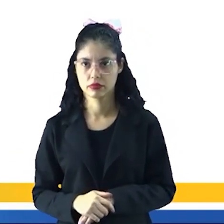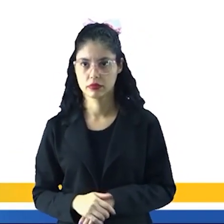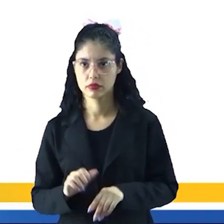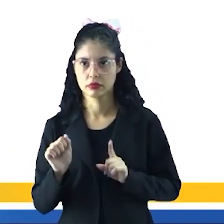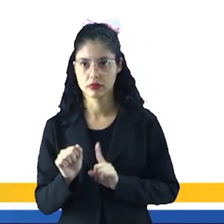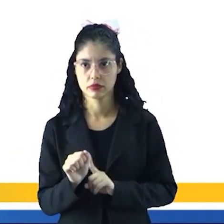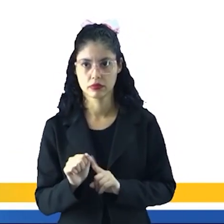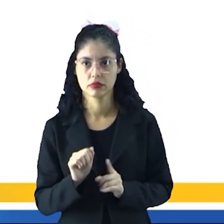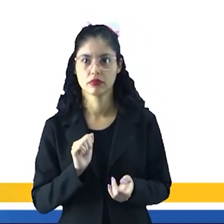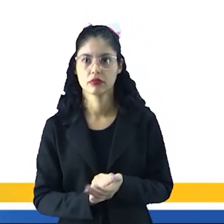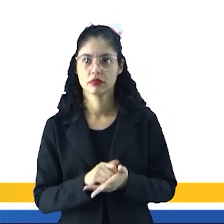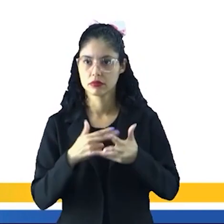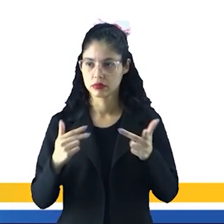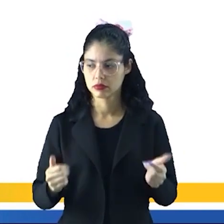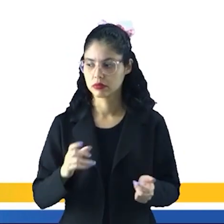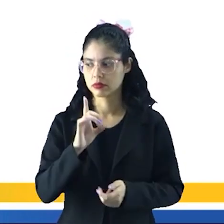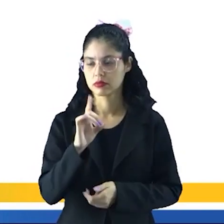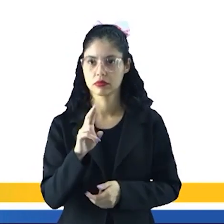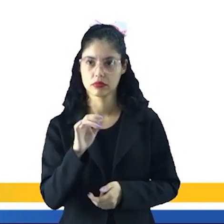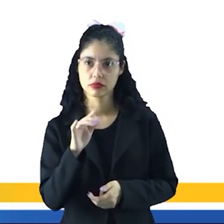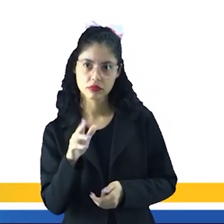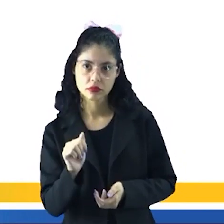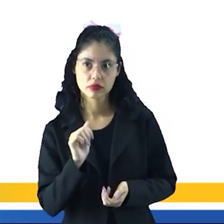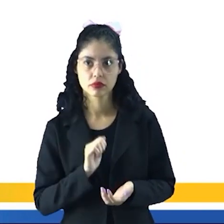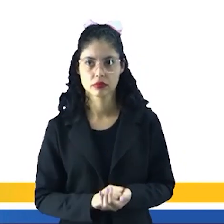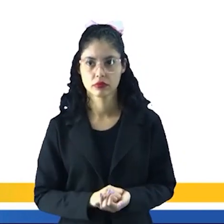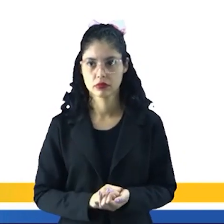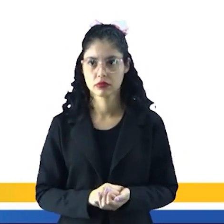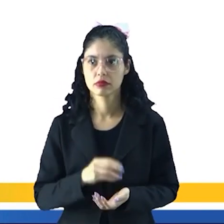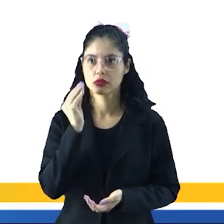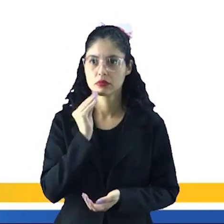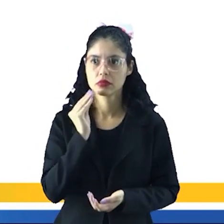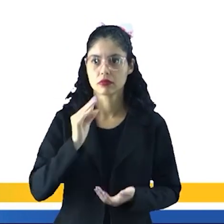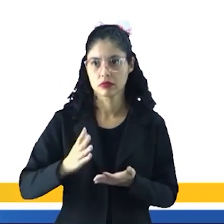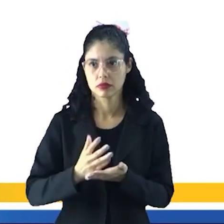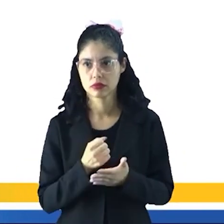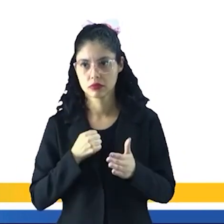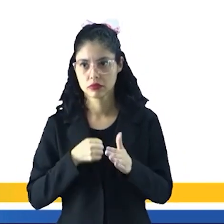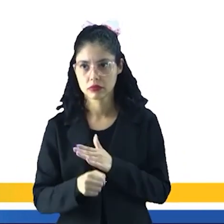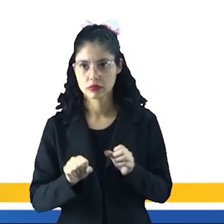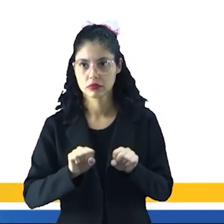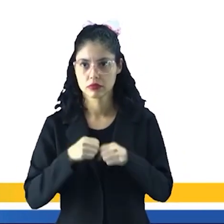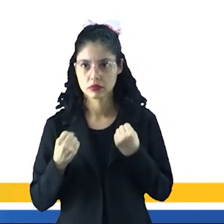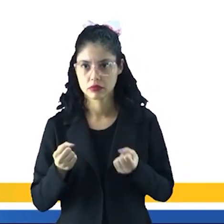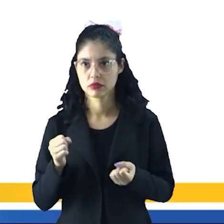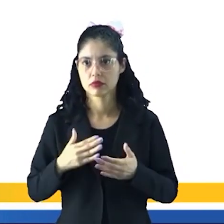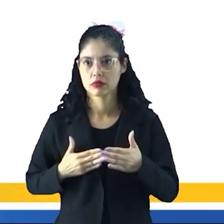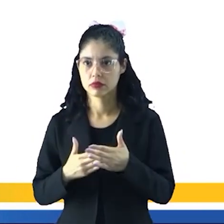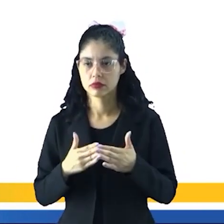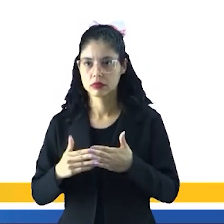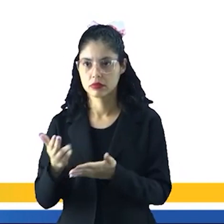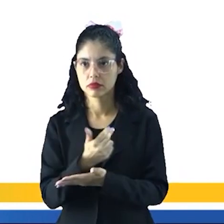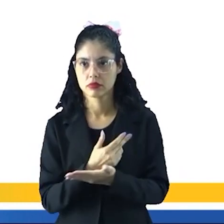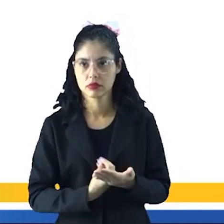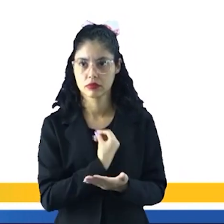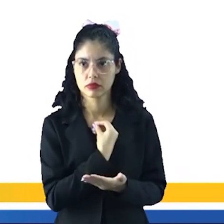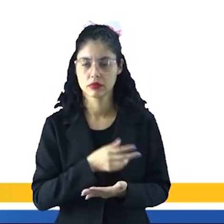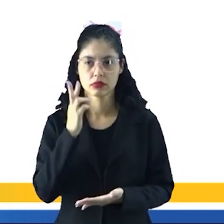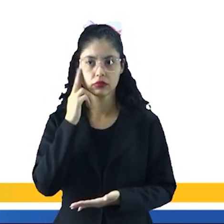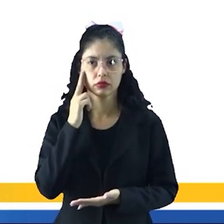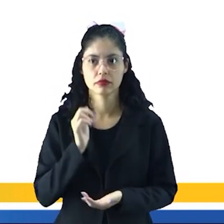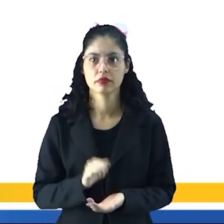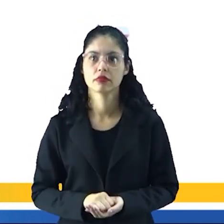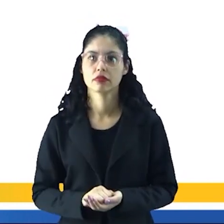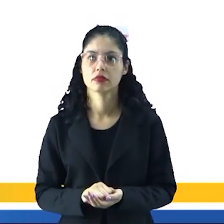opção. Letra A apropriação de objetos do cotidiano na tentativa de romper qualquer barreira entre a arte e a